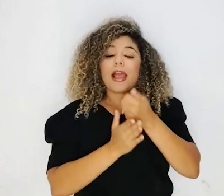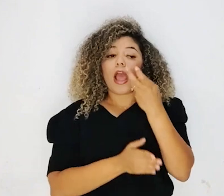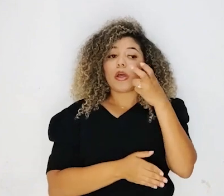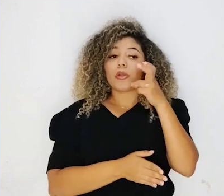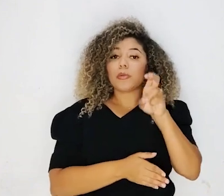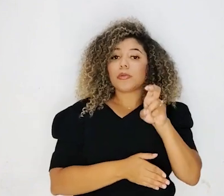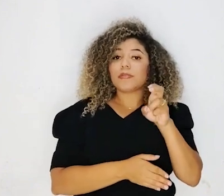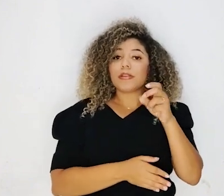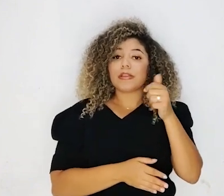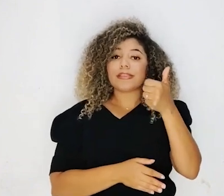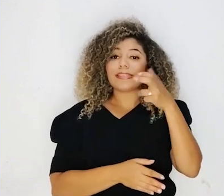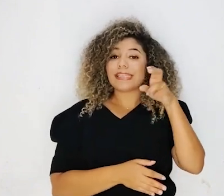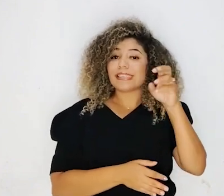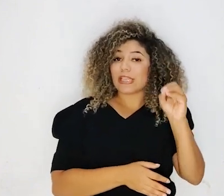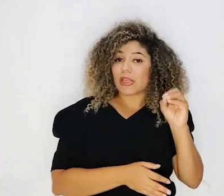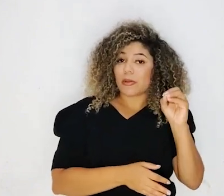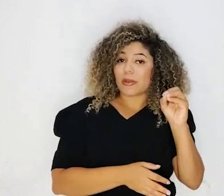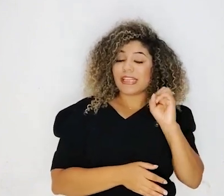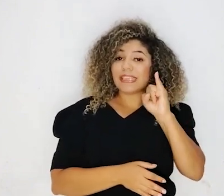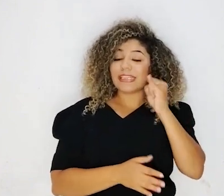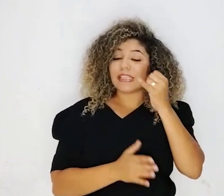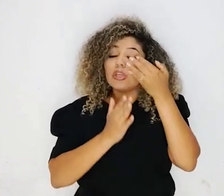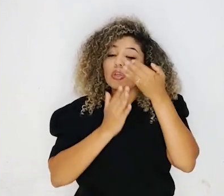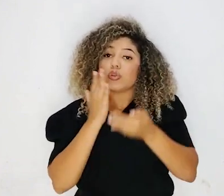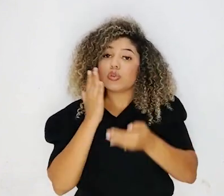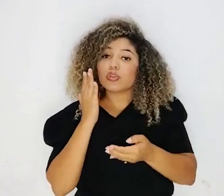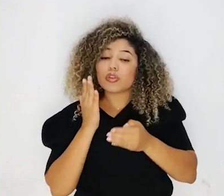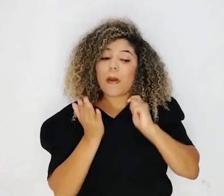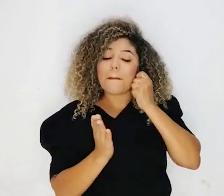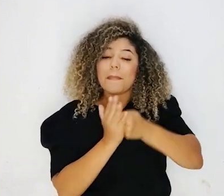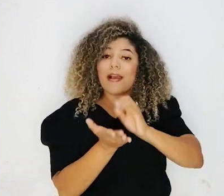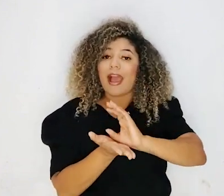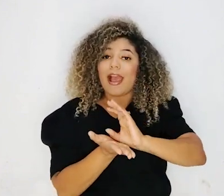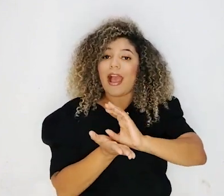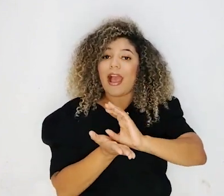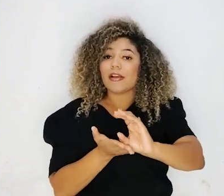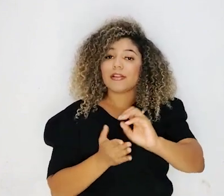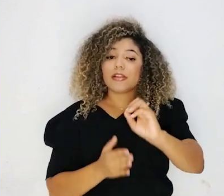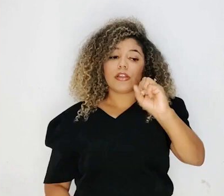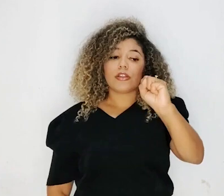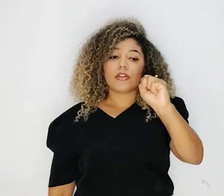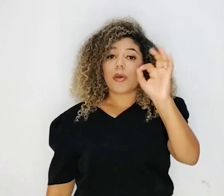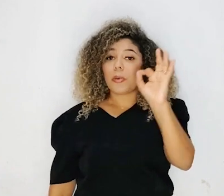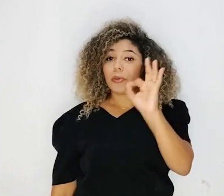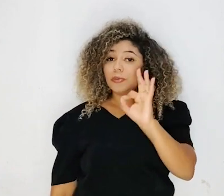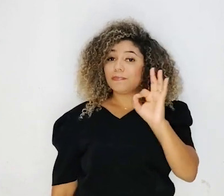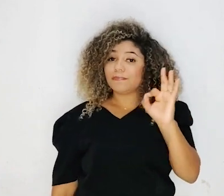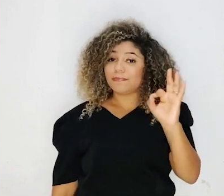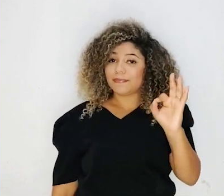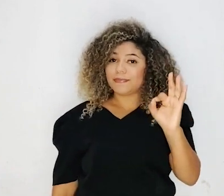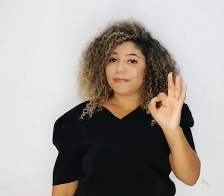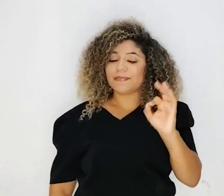de 150, caso o desconto do pagamento à vista fosse de 8%.